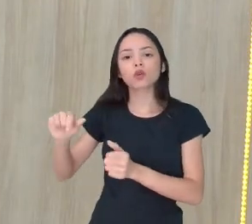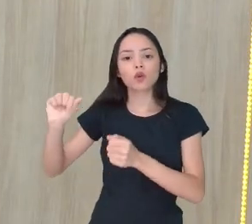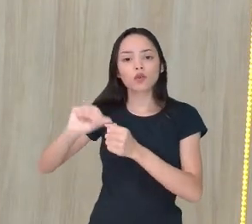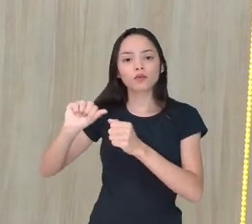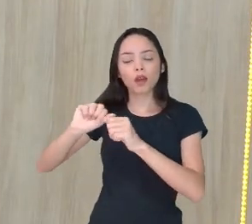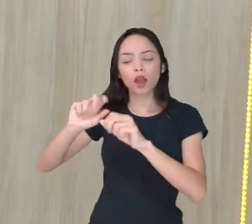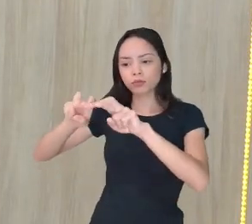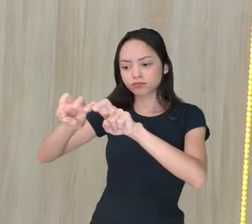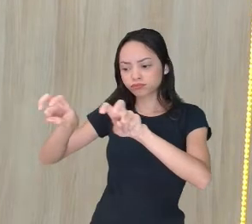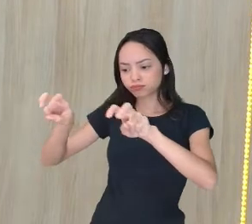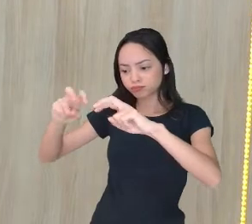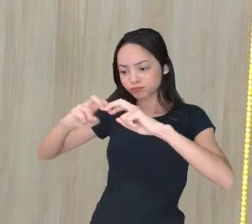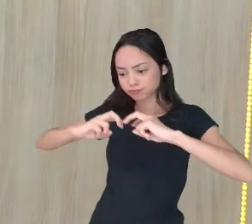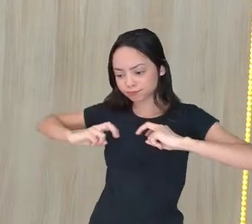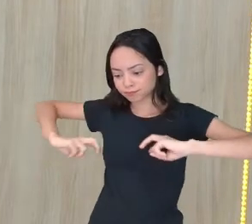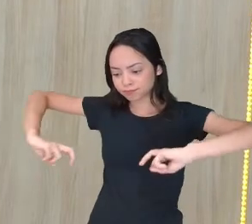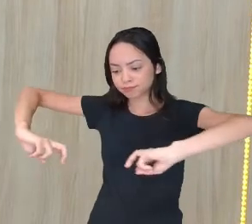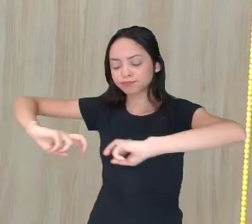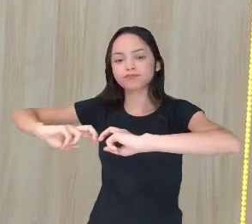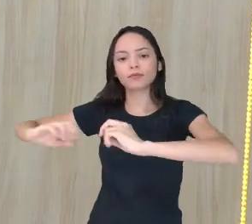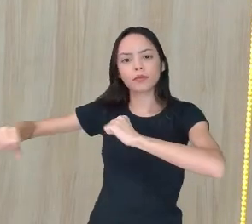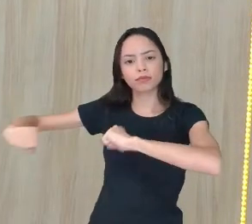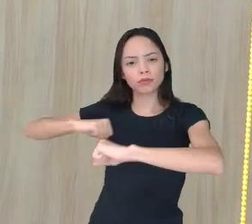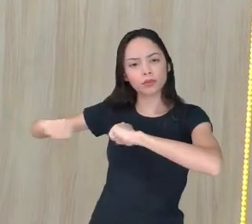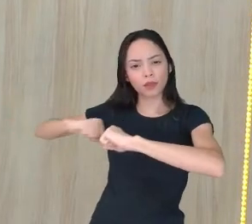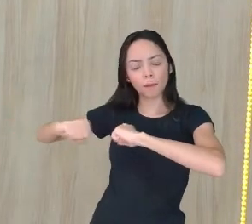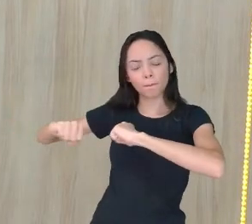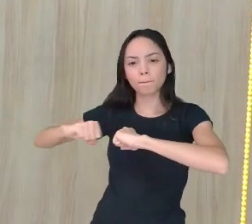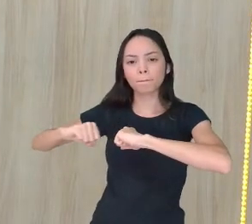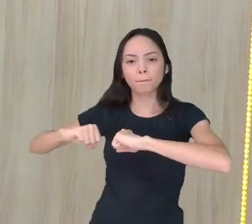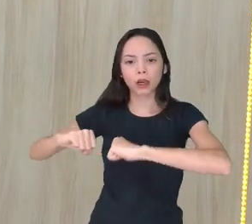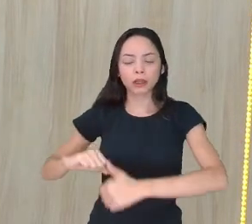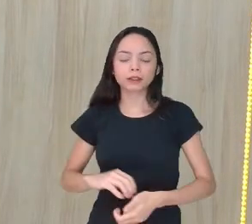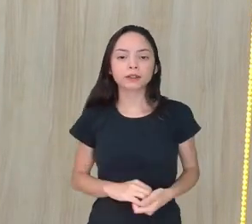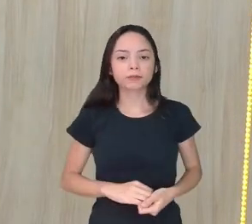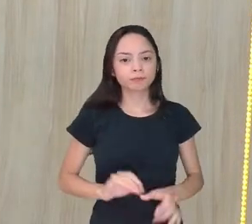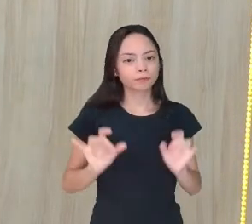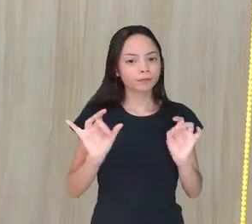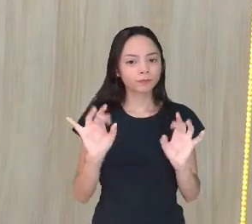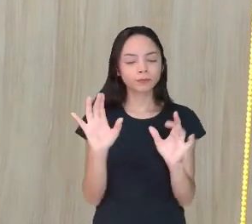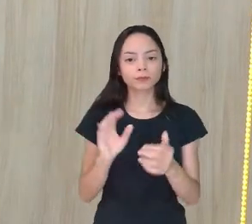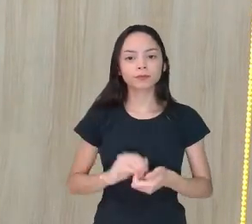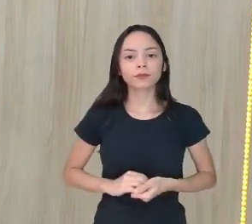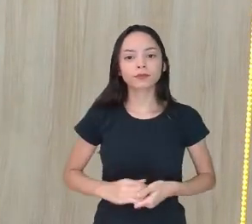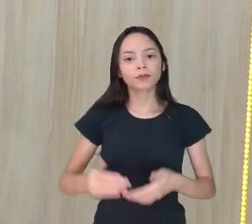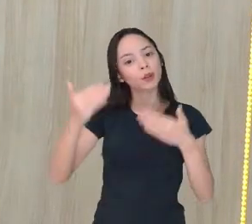roda de debate, né, sobre o vídeo que vocês vão assistir. No mais é isso, gente.